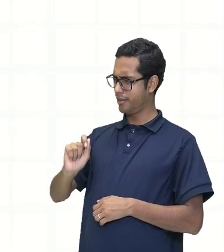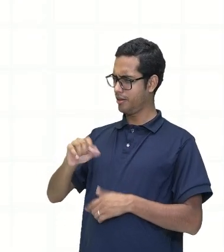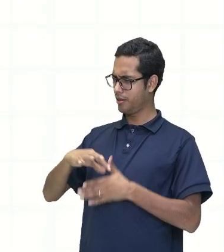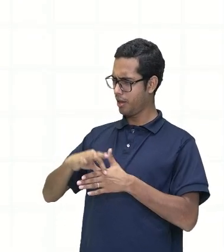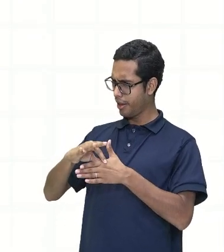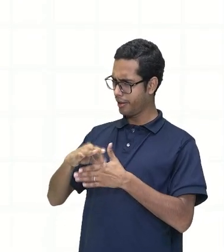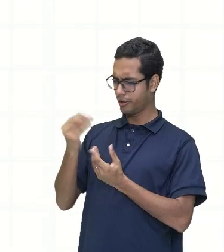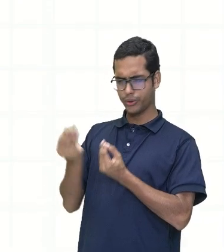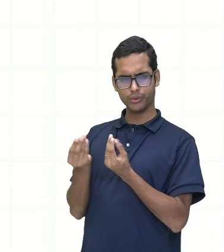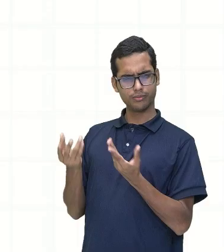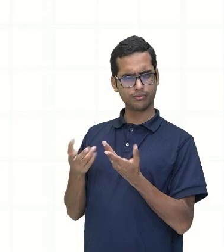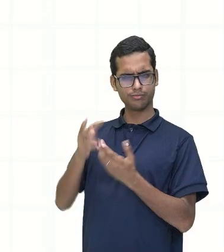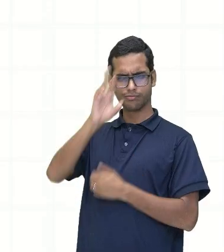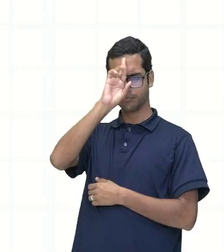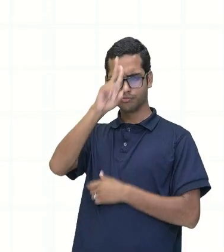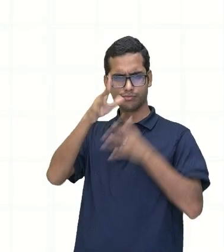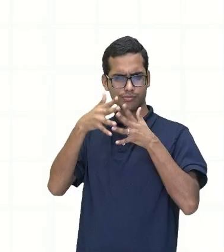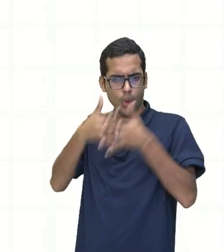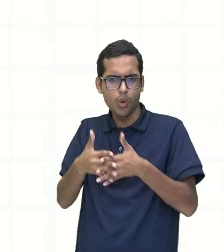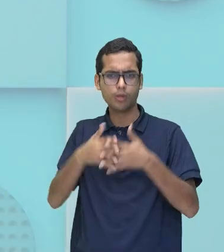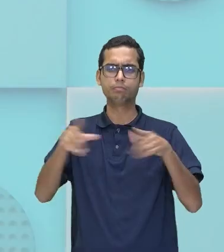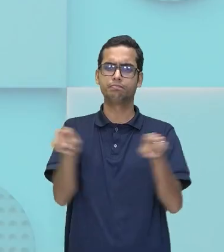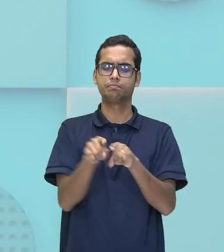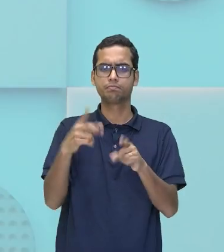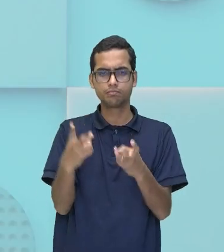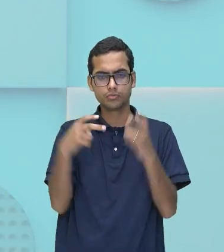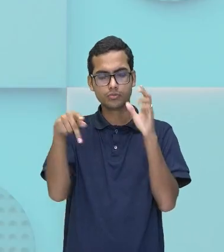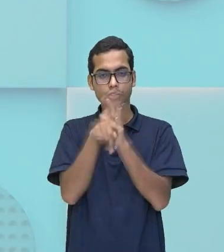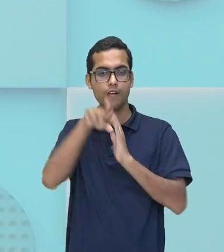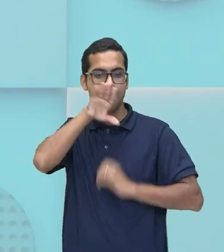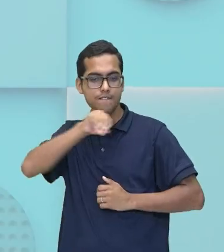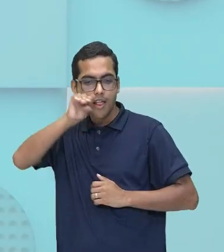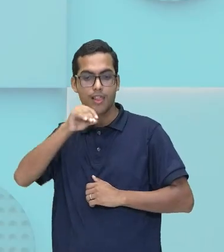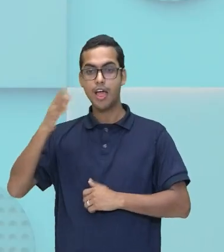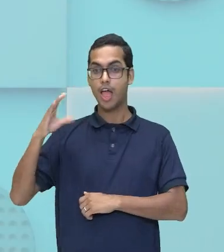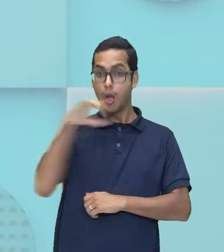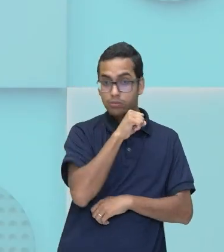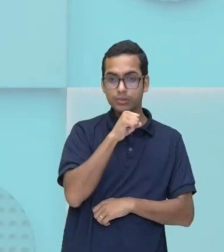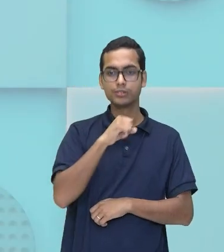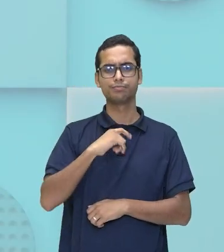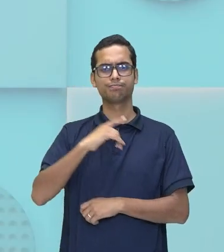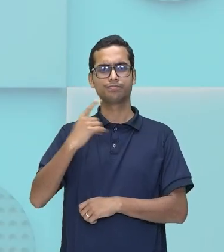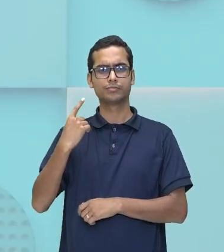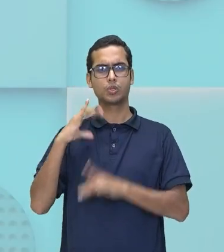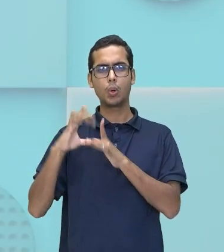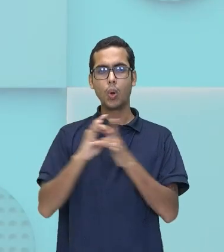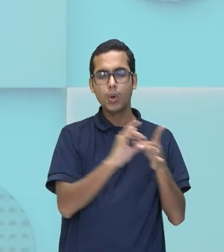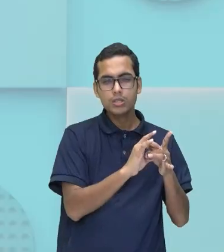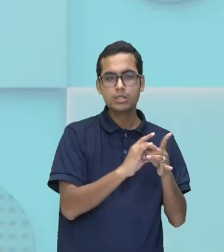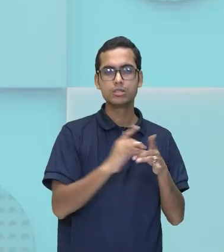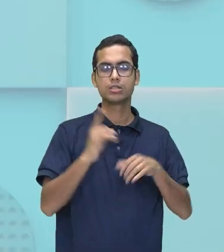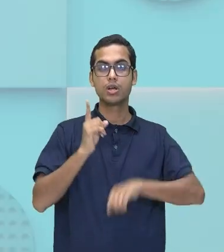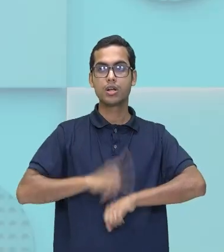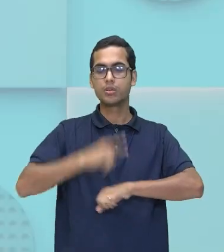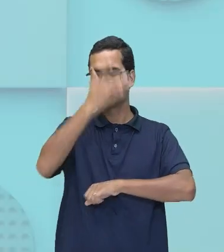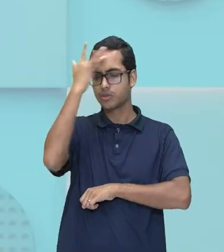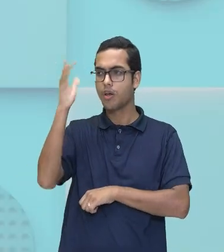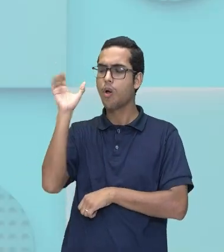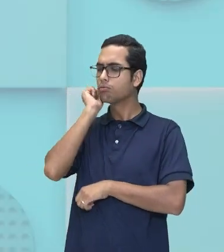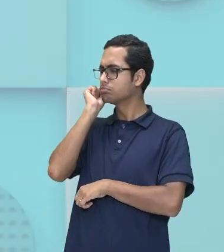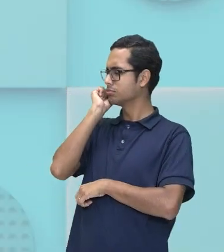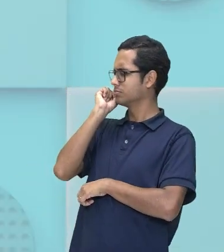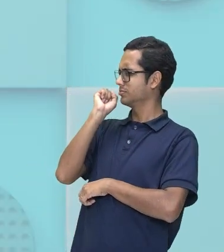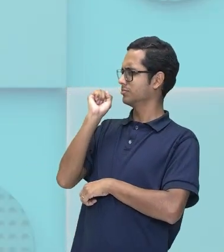pronuncia as palavras rápidas, ela acaba formando uma outra palavra. Por isso que pode confundir o ouvinte, tá bom? E quando